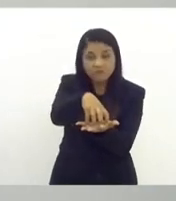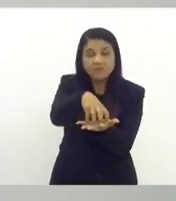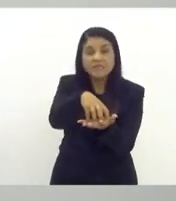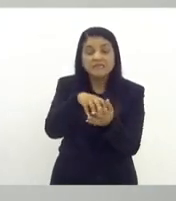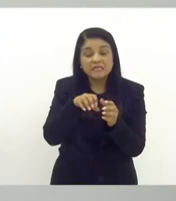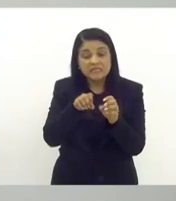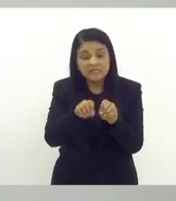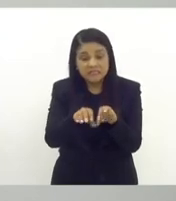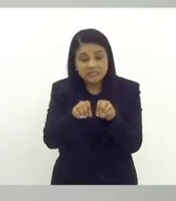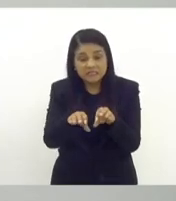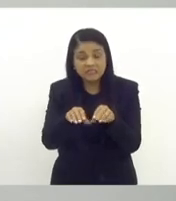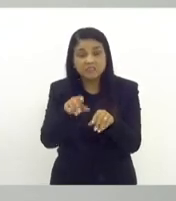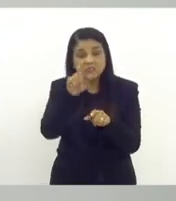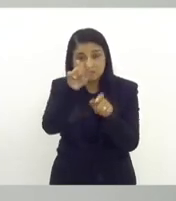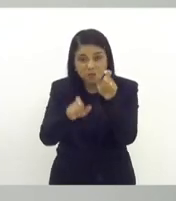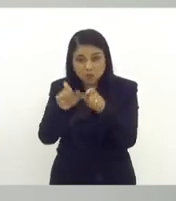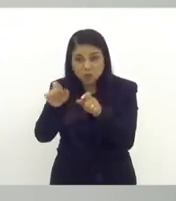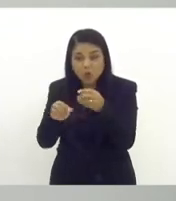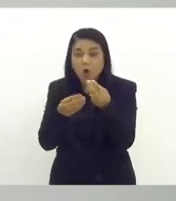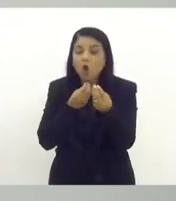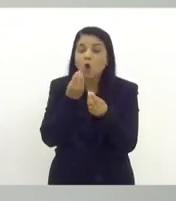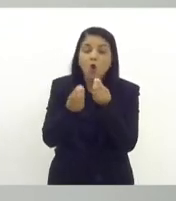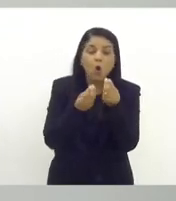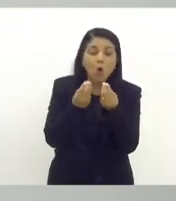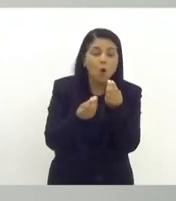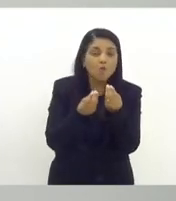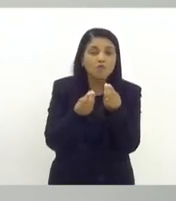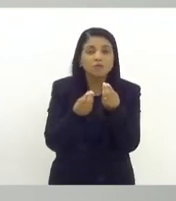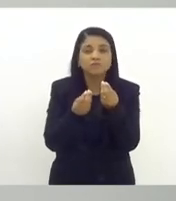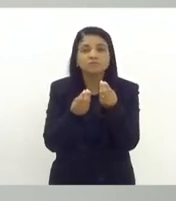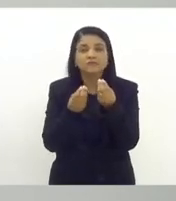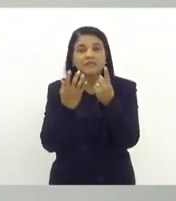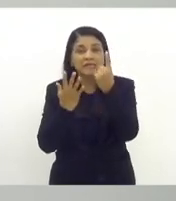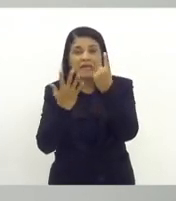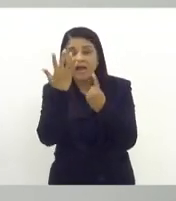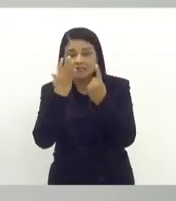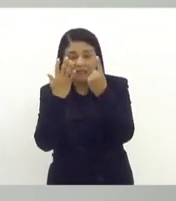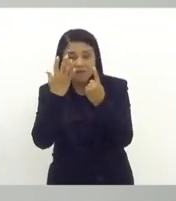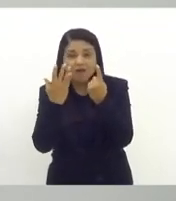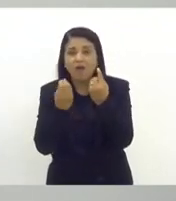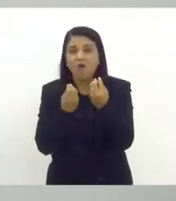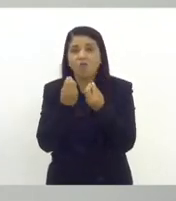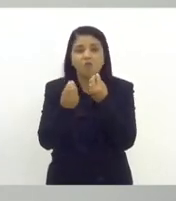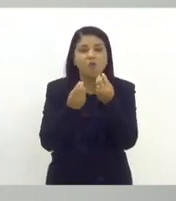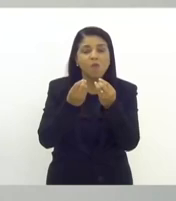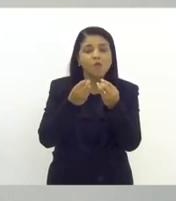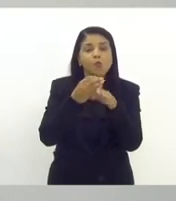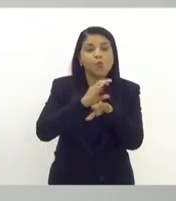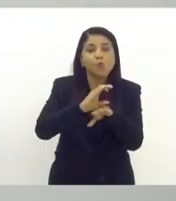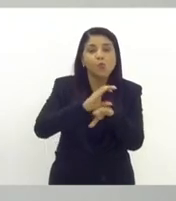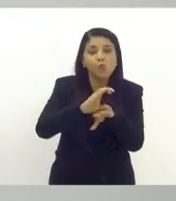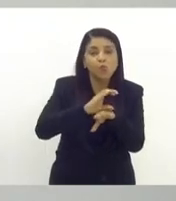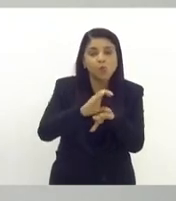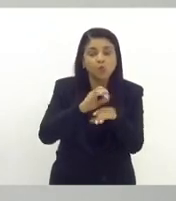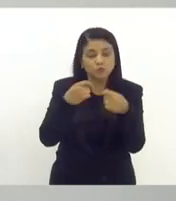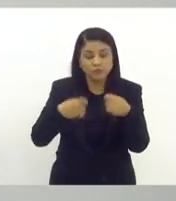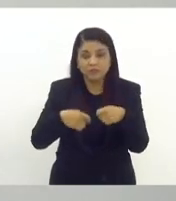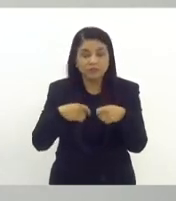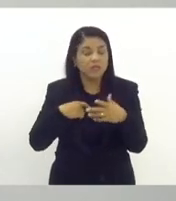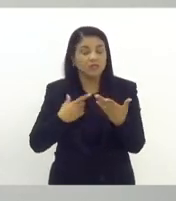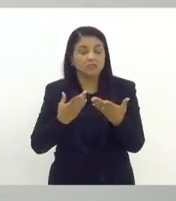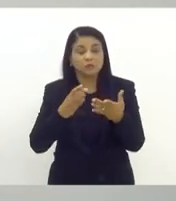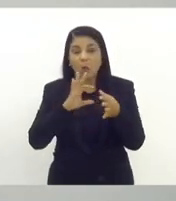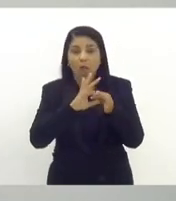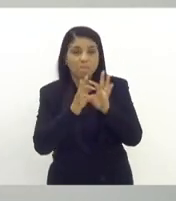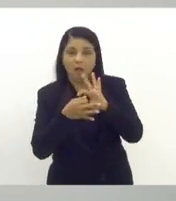tem cursos para ela de como funciona o Carnaval O Carnaval não é eu não sou uma paraolimpíada a gente não é